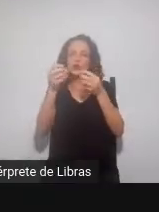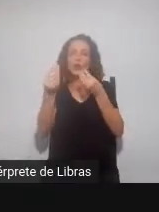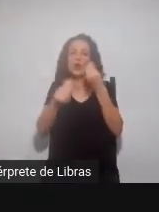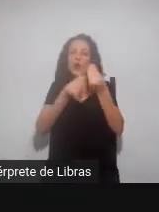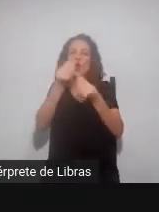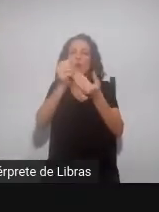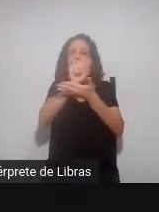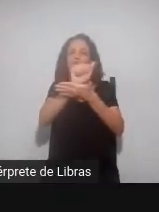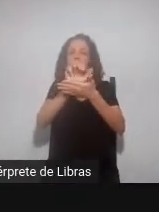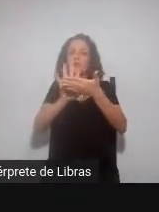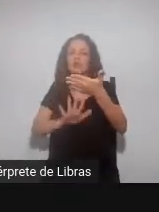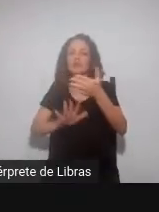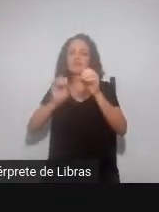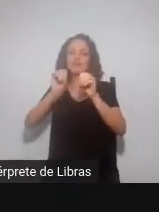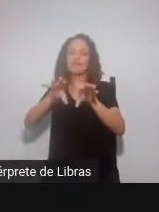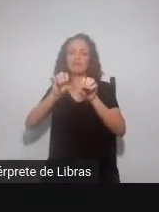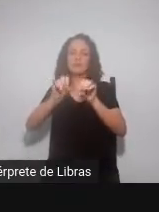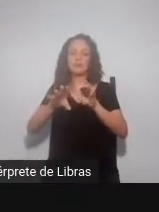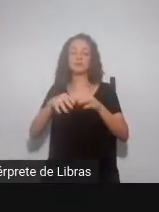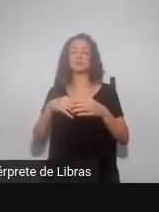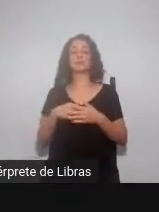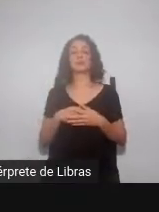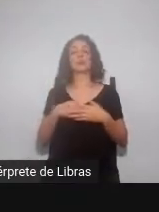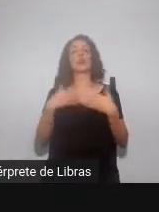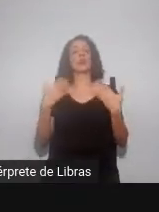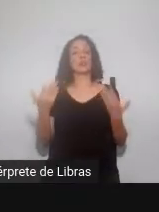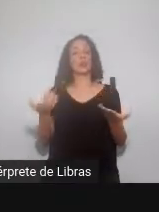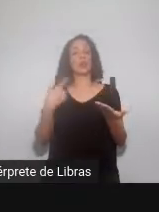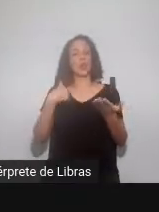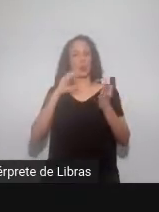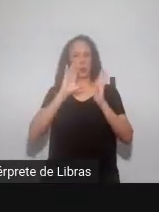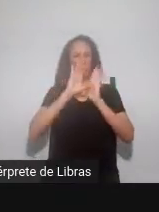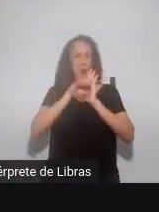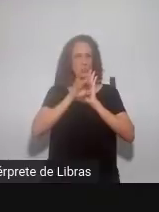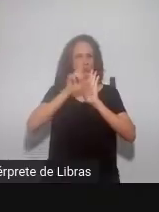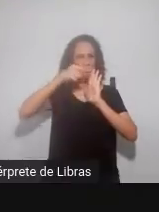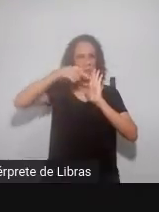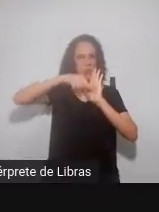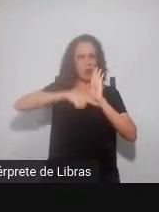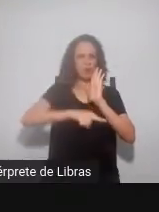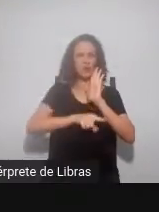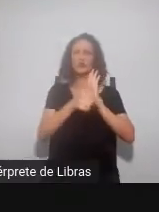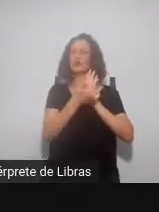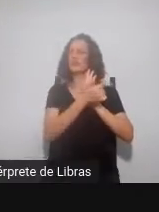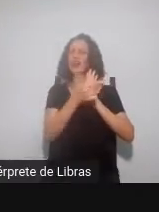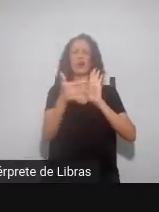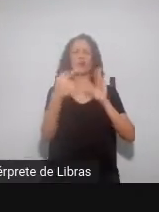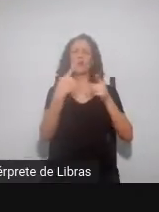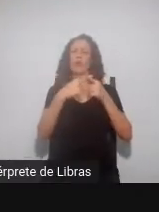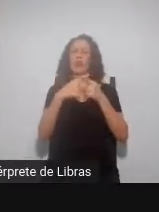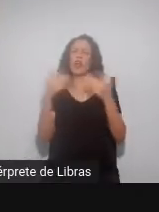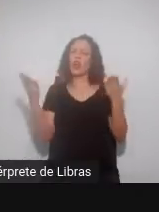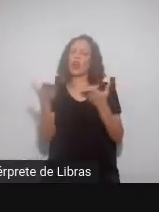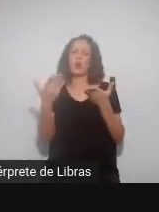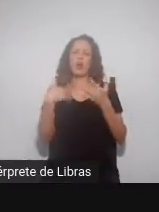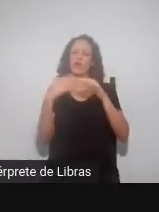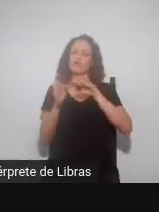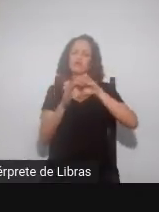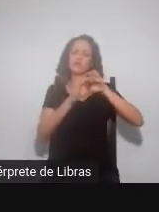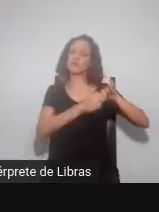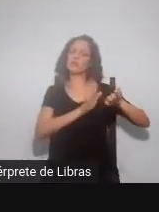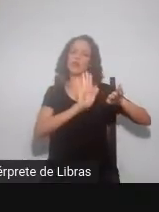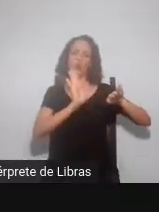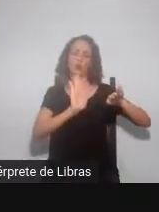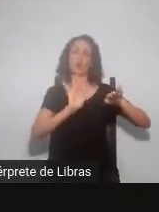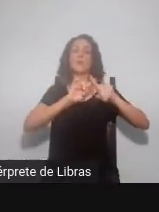vou aprofundar em concepção, porque não é essa a minha escolha neste momento, mas depois, junto